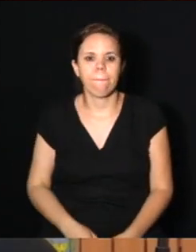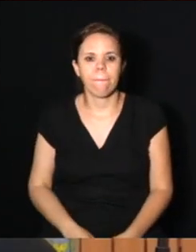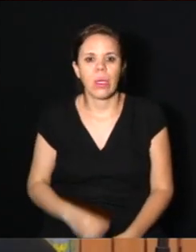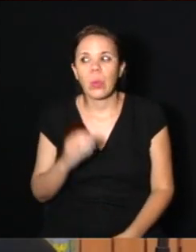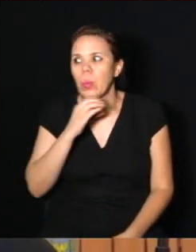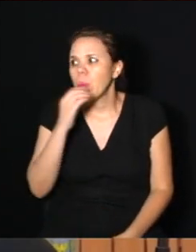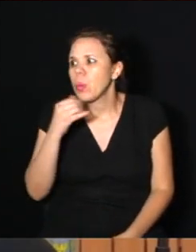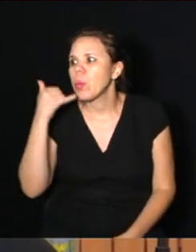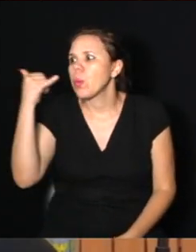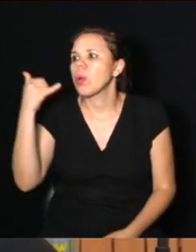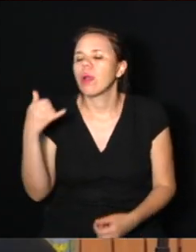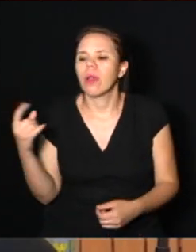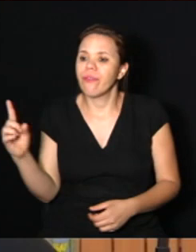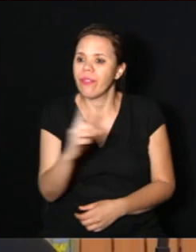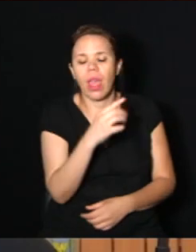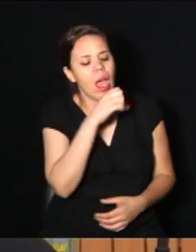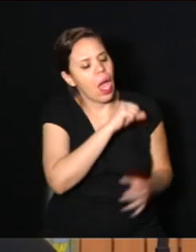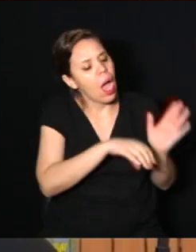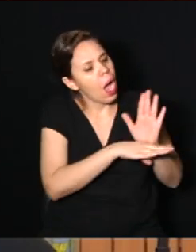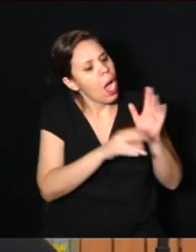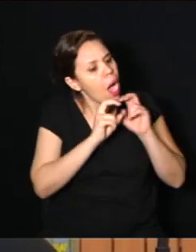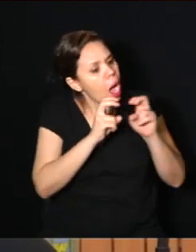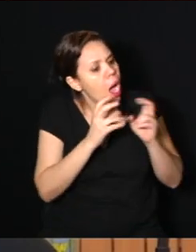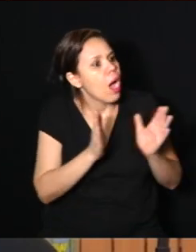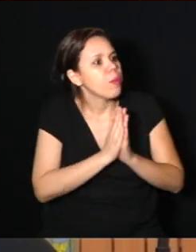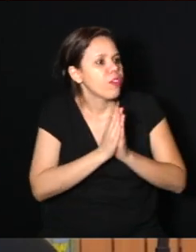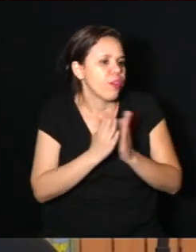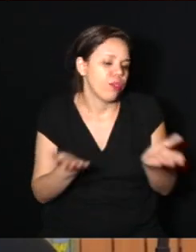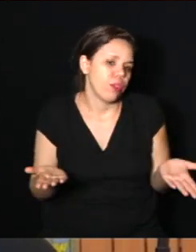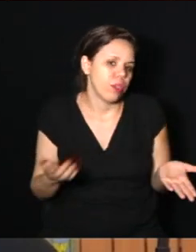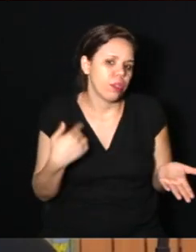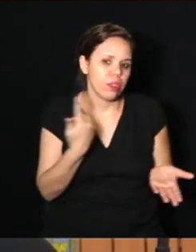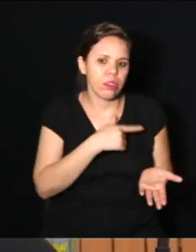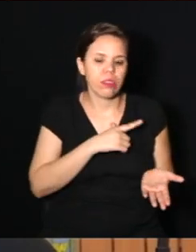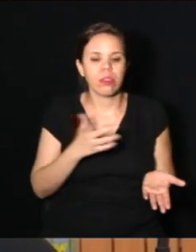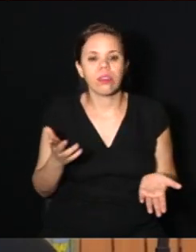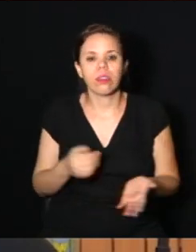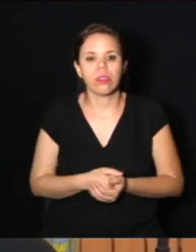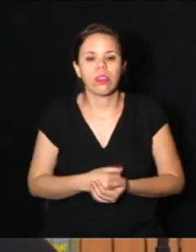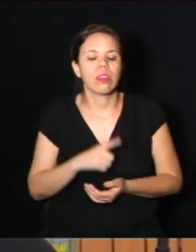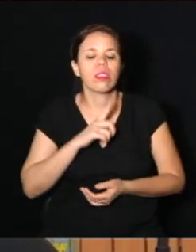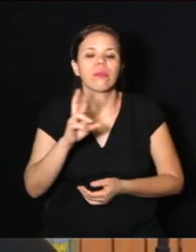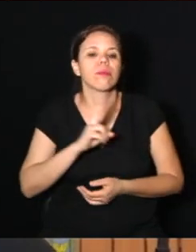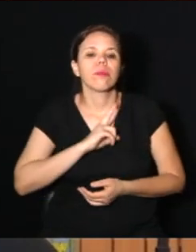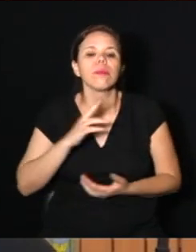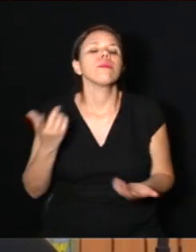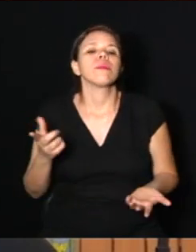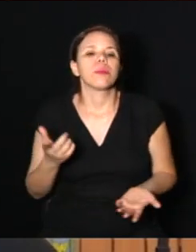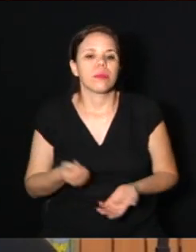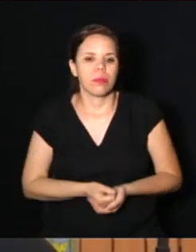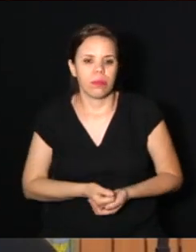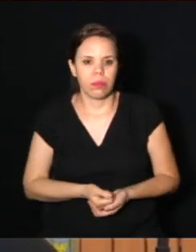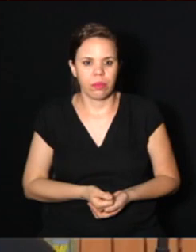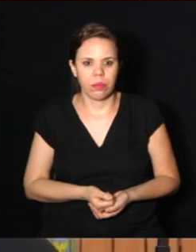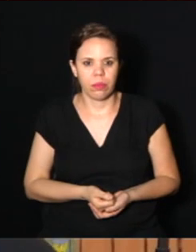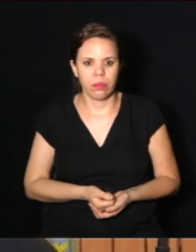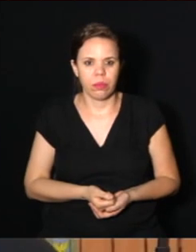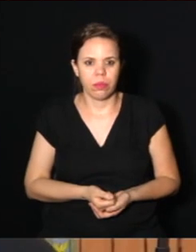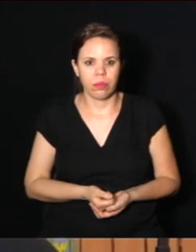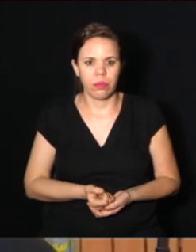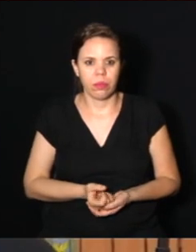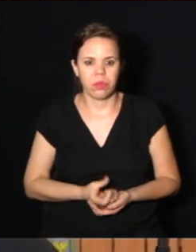para que eles venham socorrer a gente, e que a resposta que a gente está tendo é o seguinte, não está